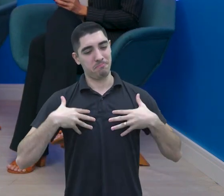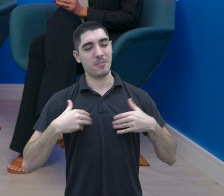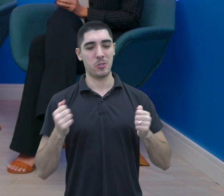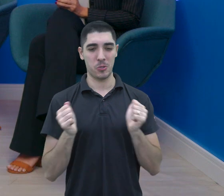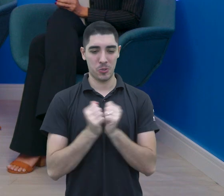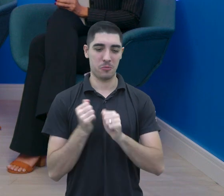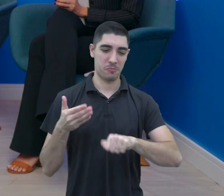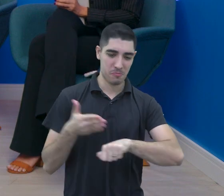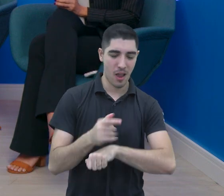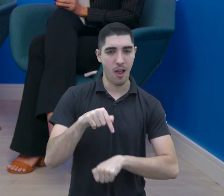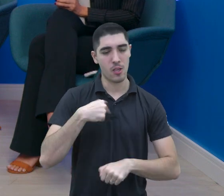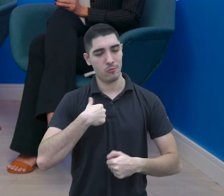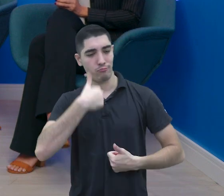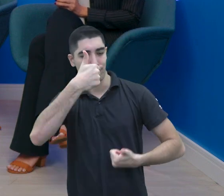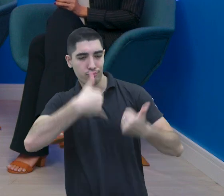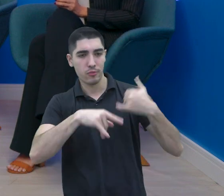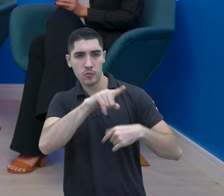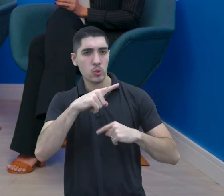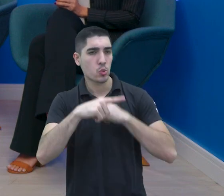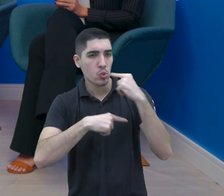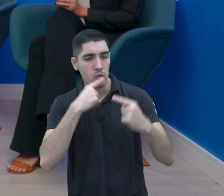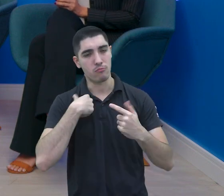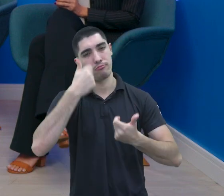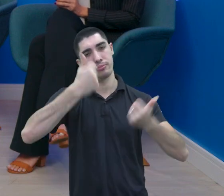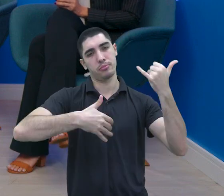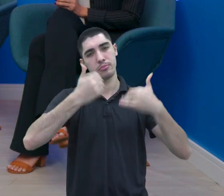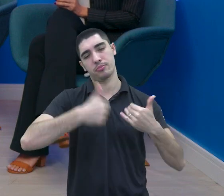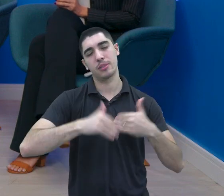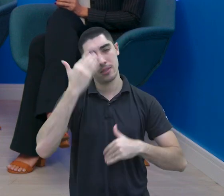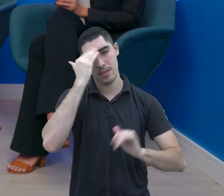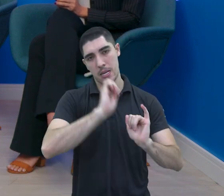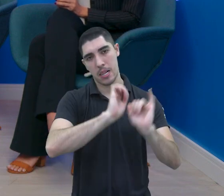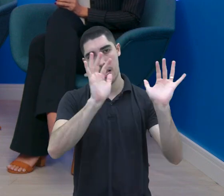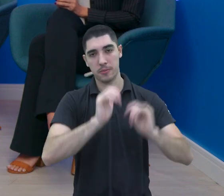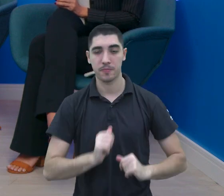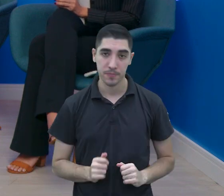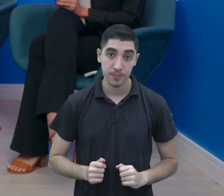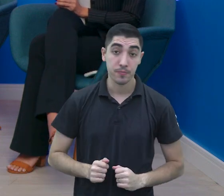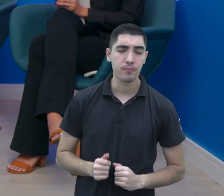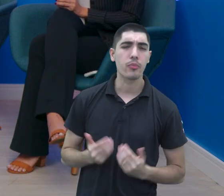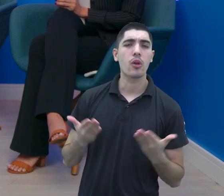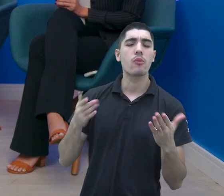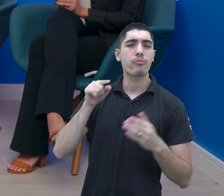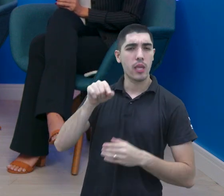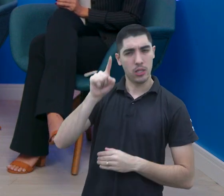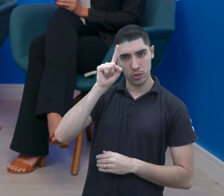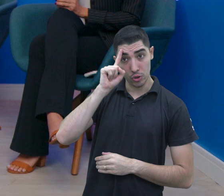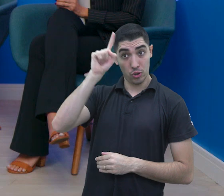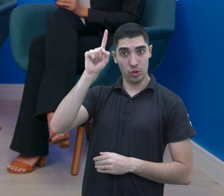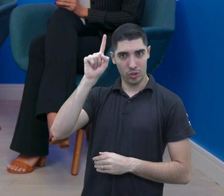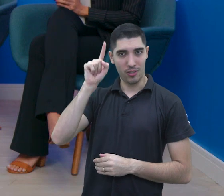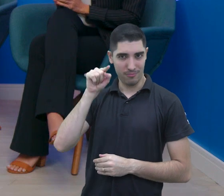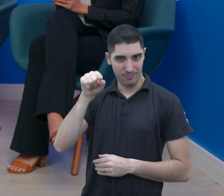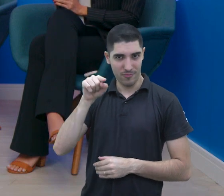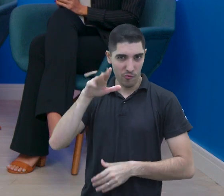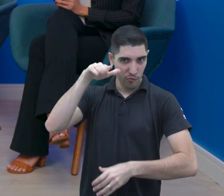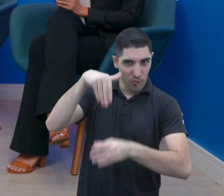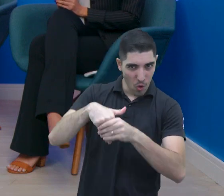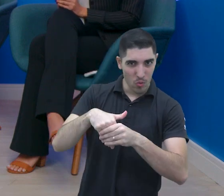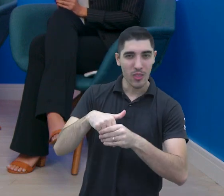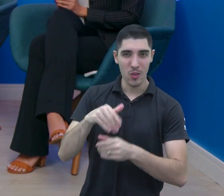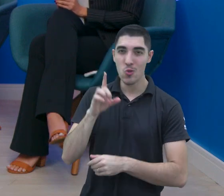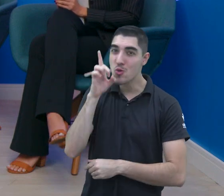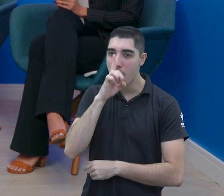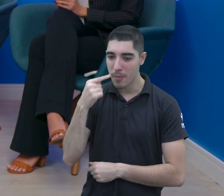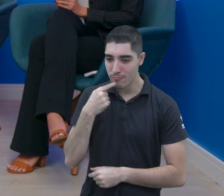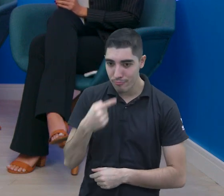grande felicidade e satisfação estar sempre aqui esclarecendo dúvidas sobre o processo eleitoral. Limão, para esse dia, né, para o dia da eleição,